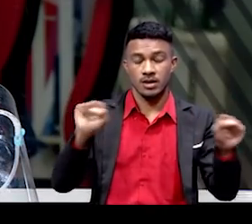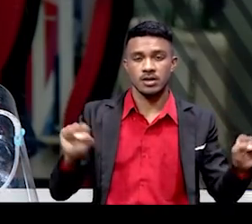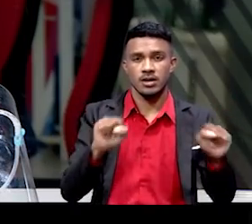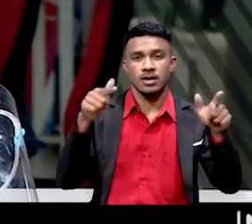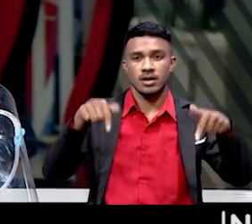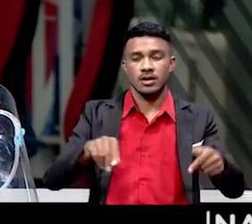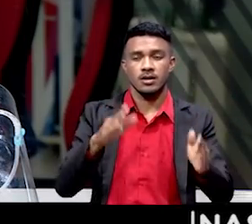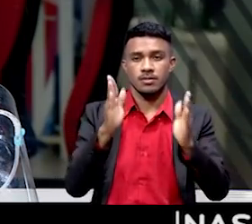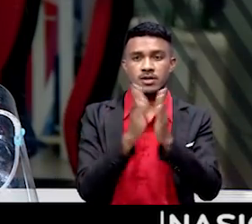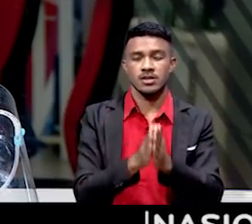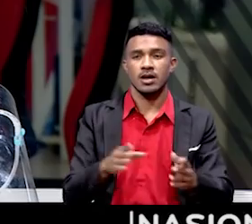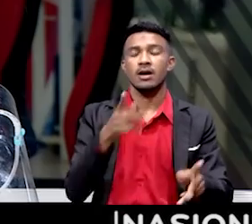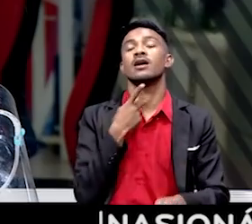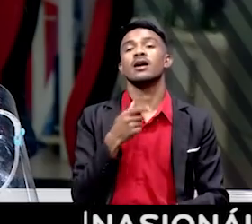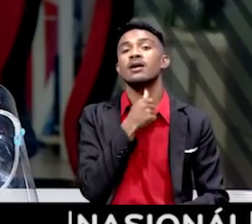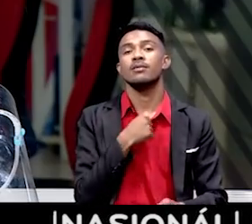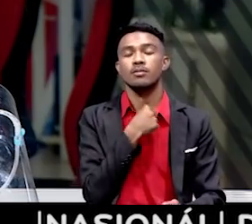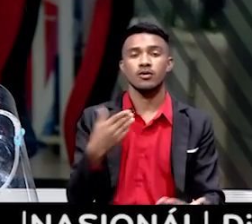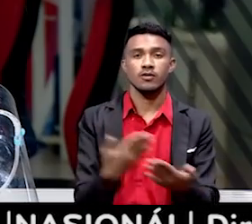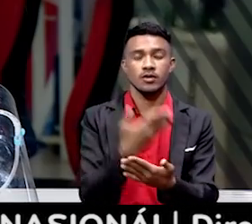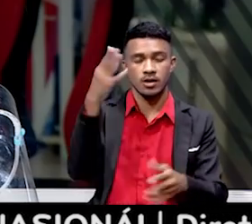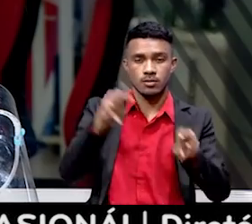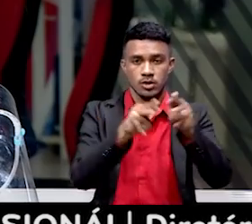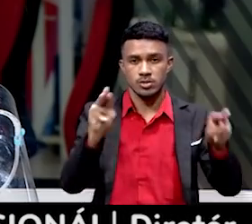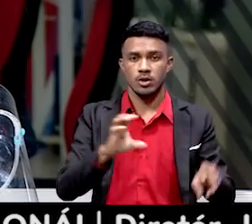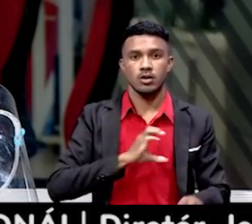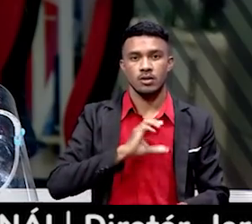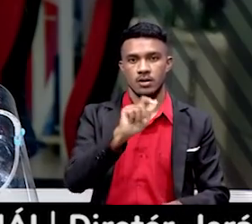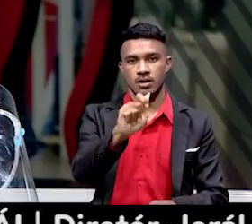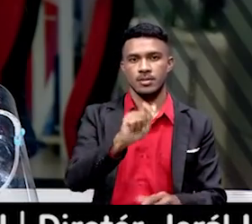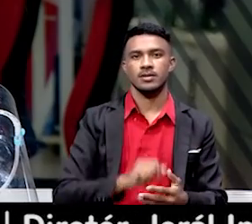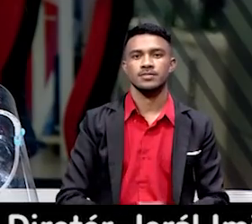ba amulole fona em rua Yezumalaisuai, município, Covalima.